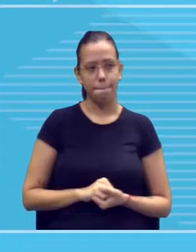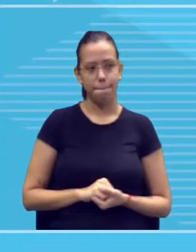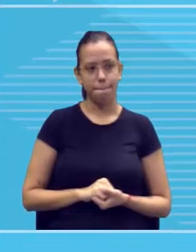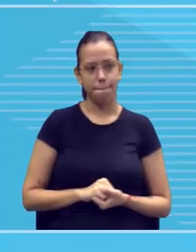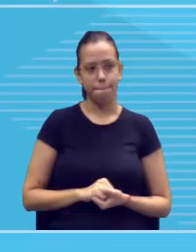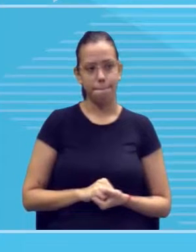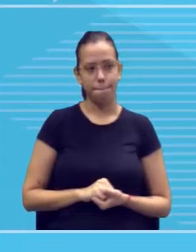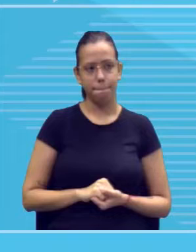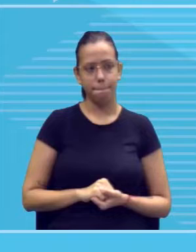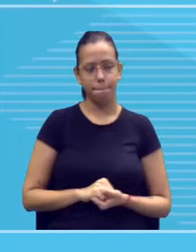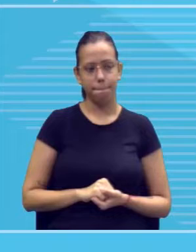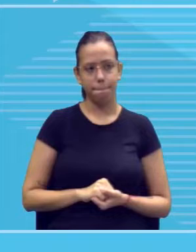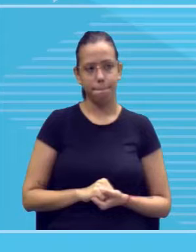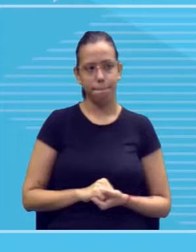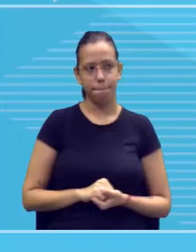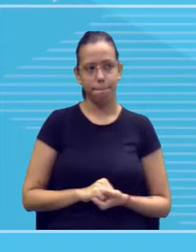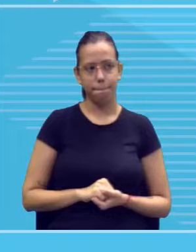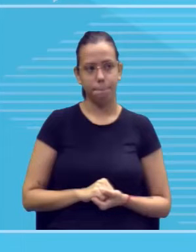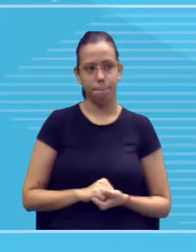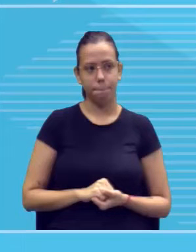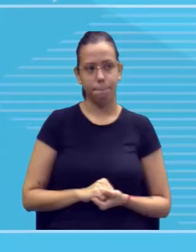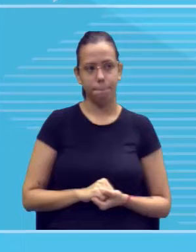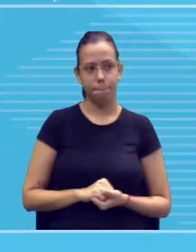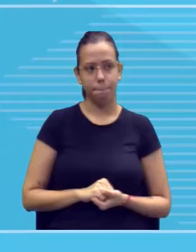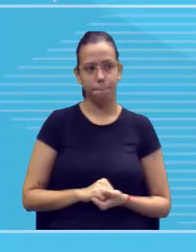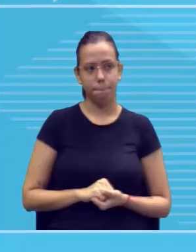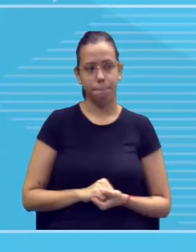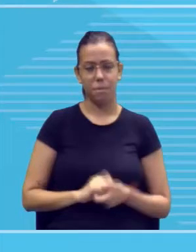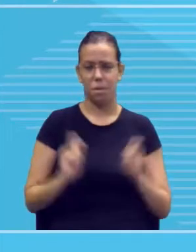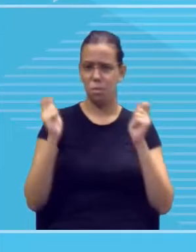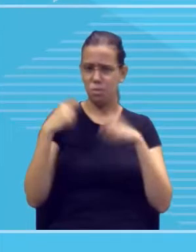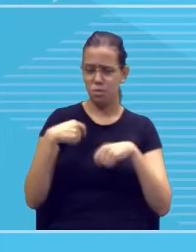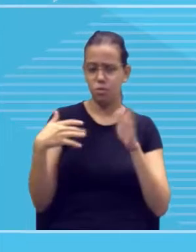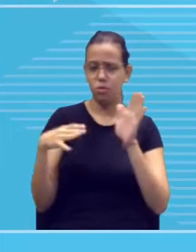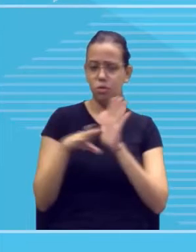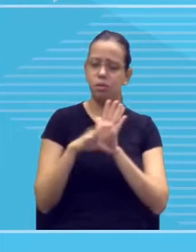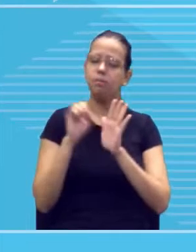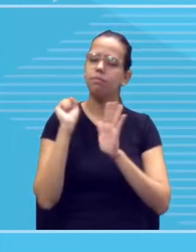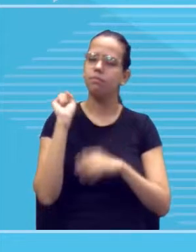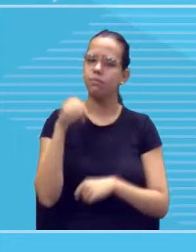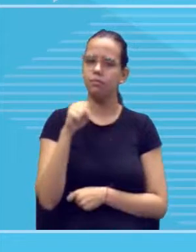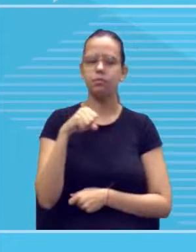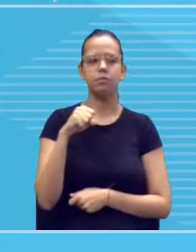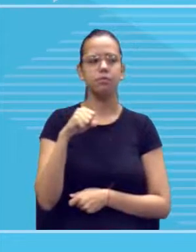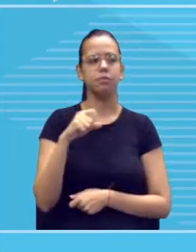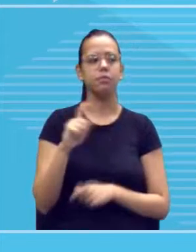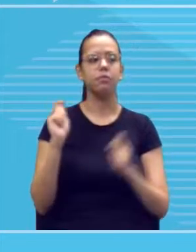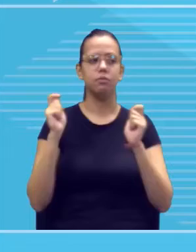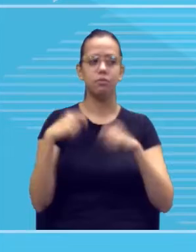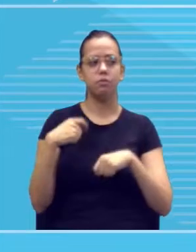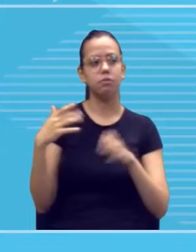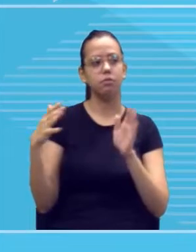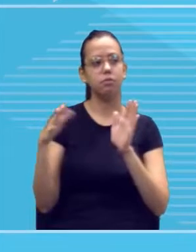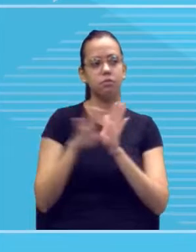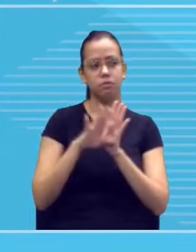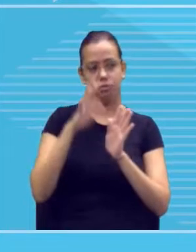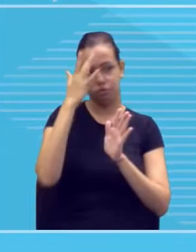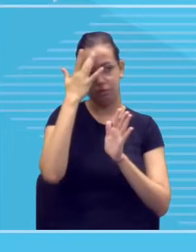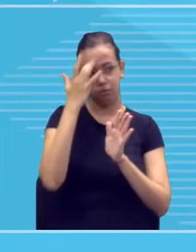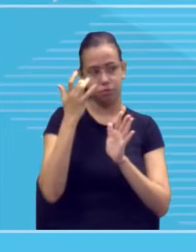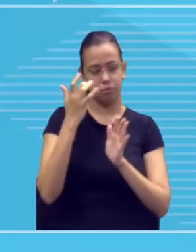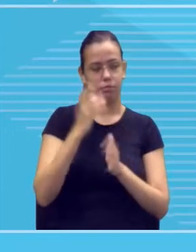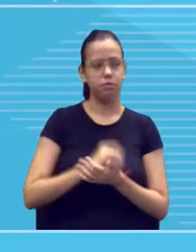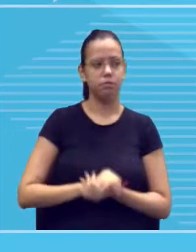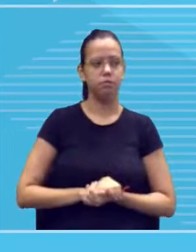o professor aqui é possível que ele chegue Exatamente é possível ele chegue amanhã